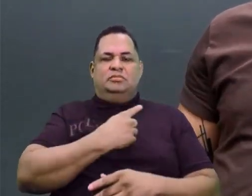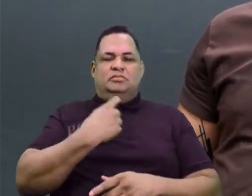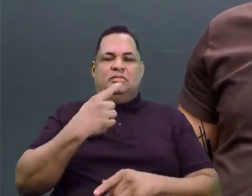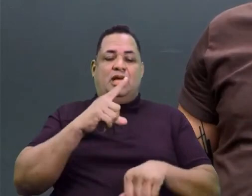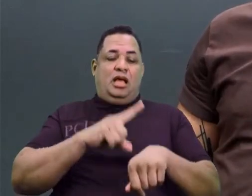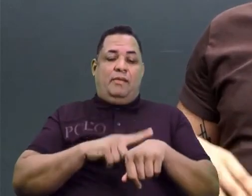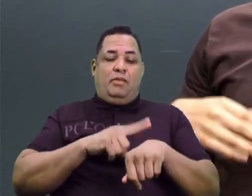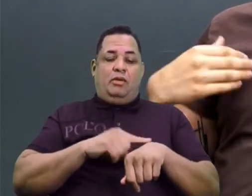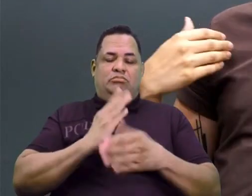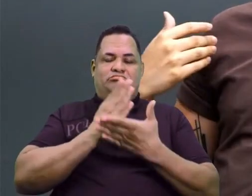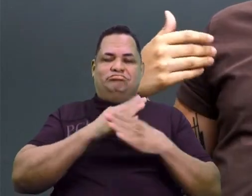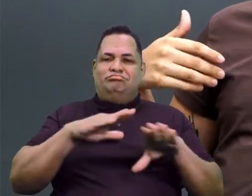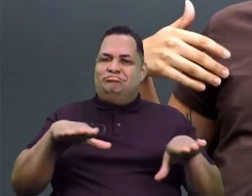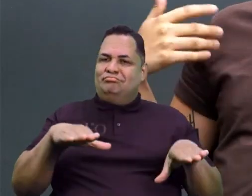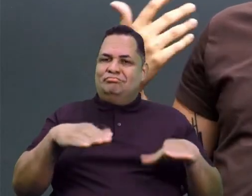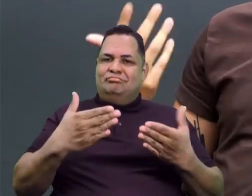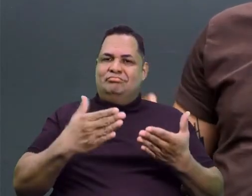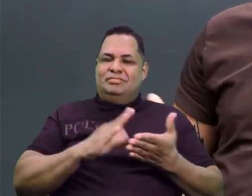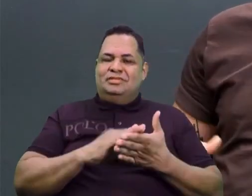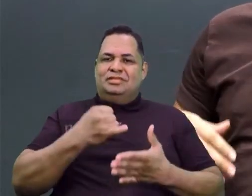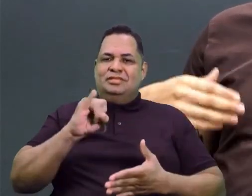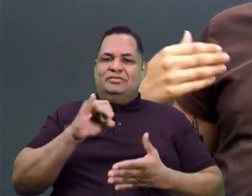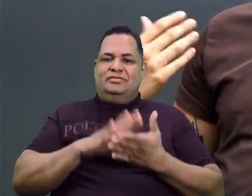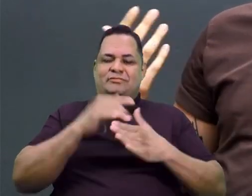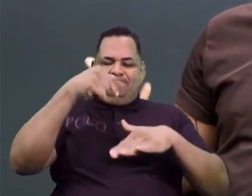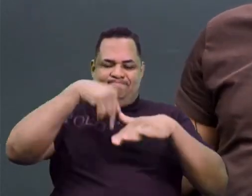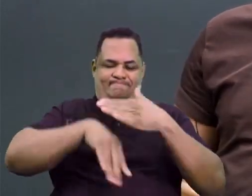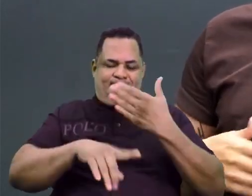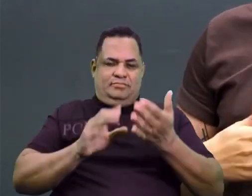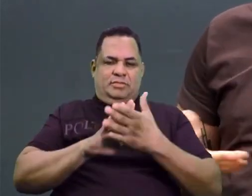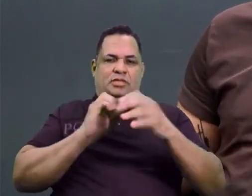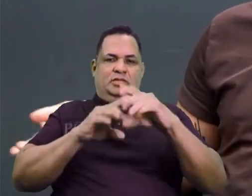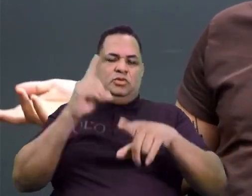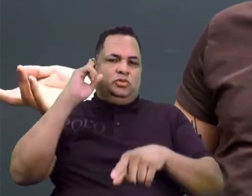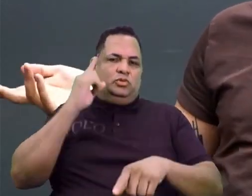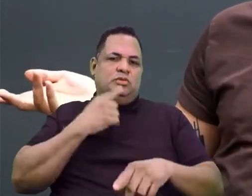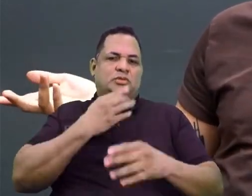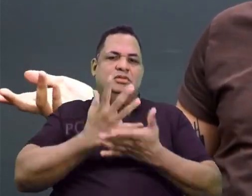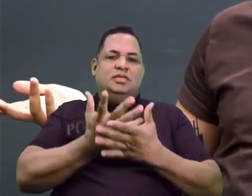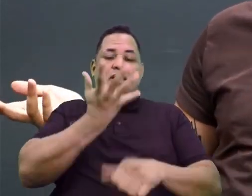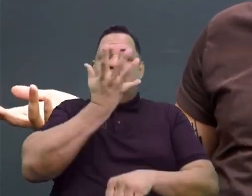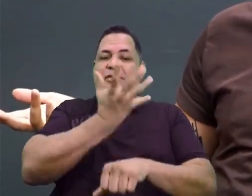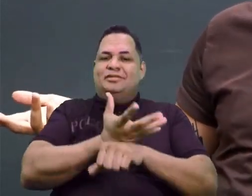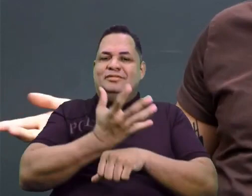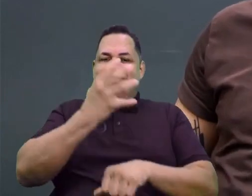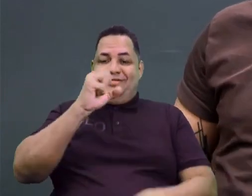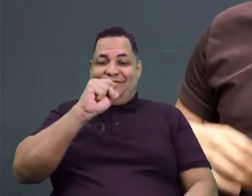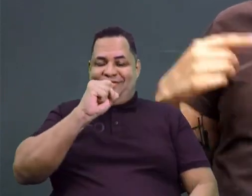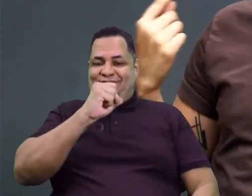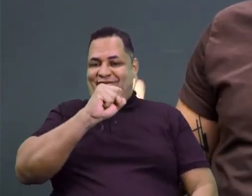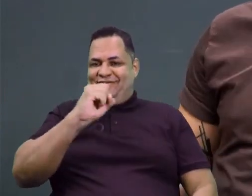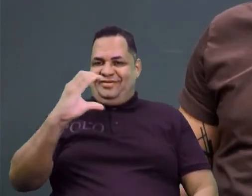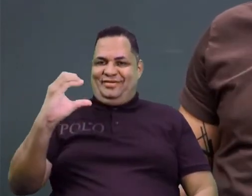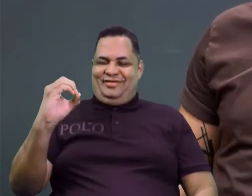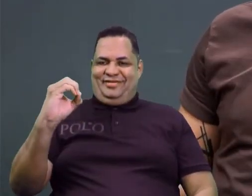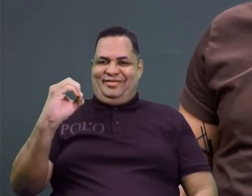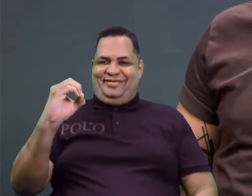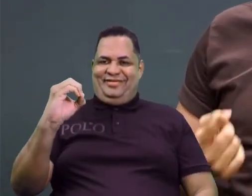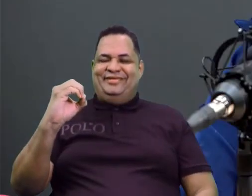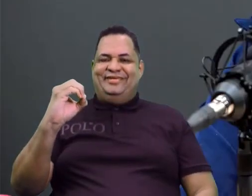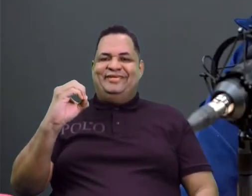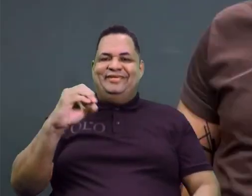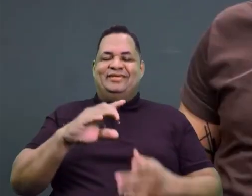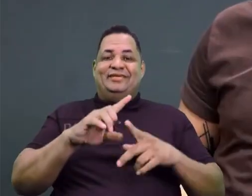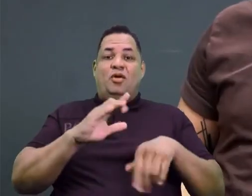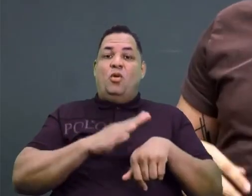tempo é pouco. Eu acho que se a gente fosse falar profundamente da educação de surdos, rende uma disciplina de 80 horas e ainda assim é pouco